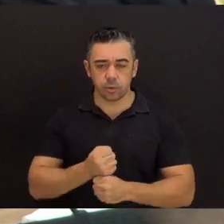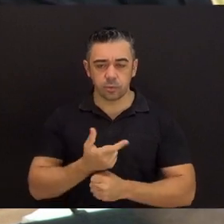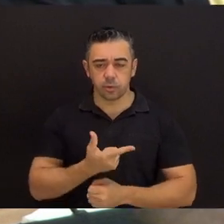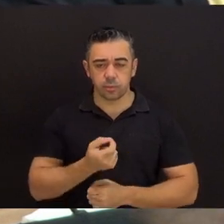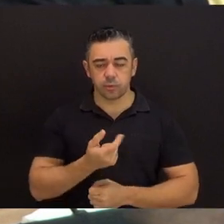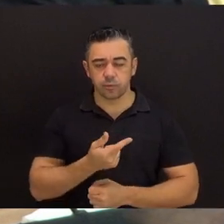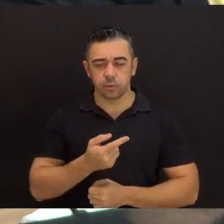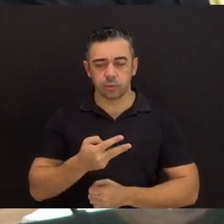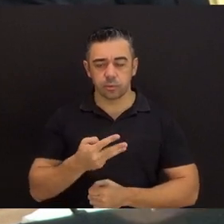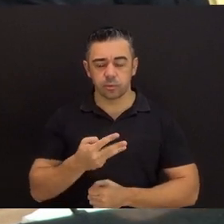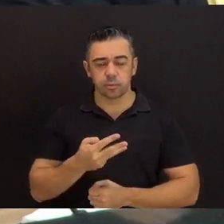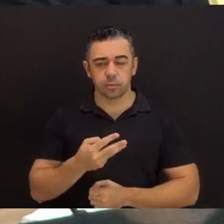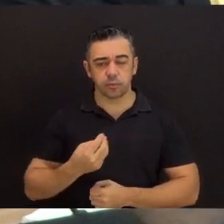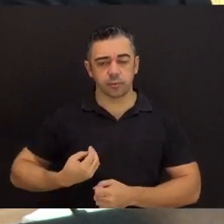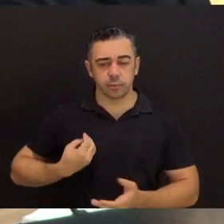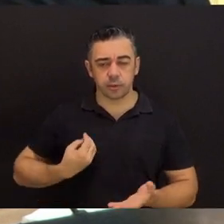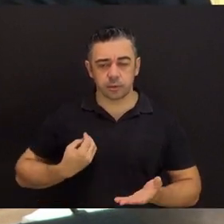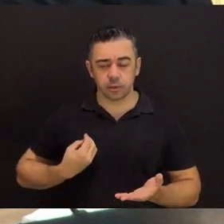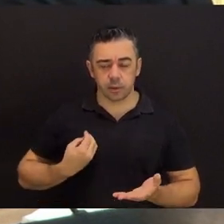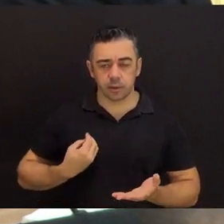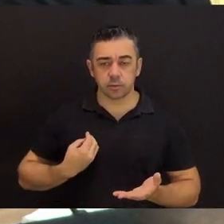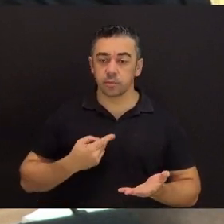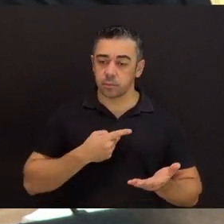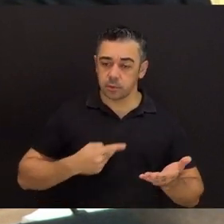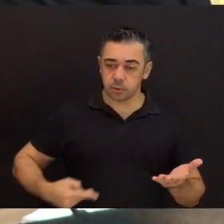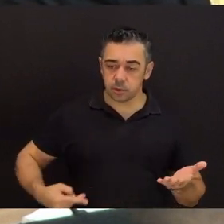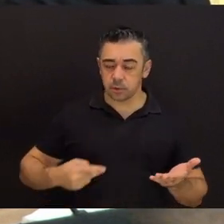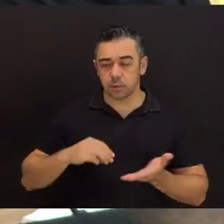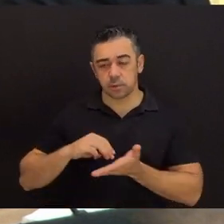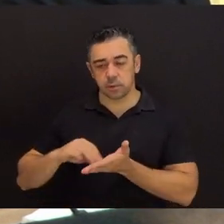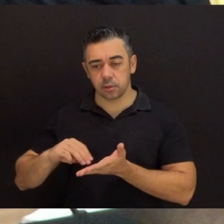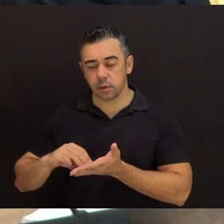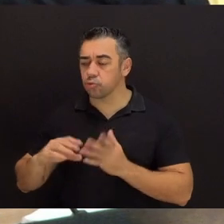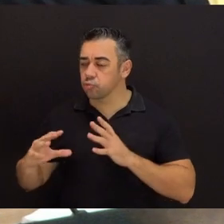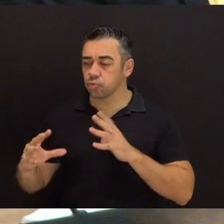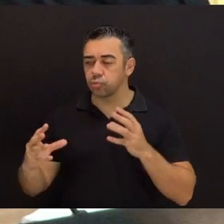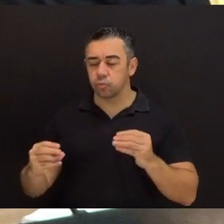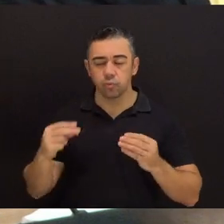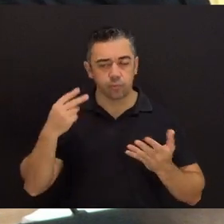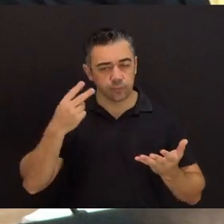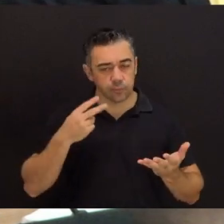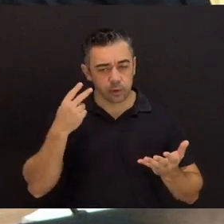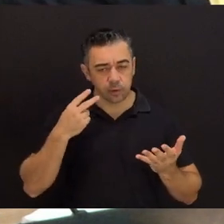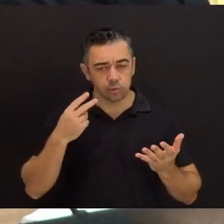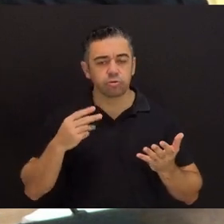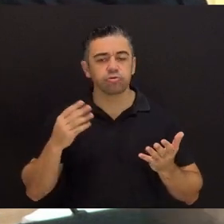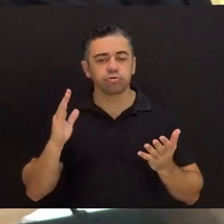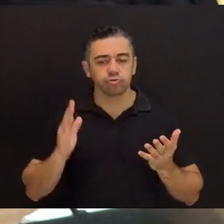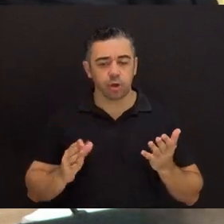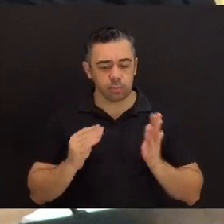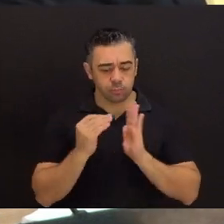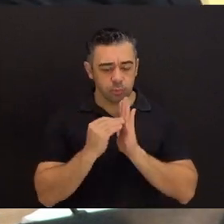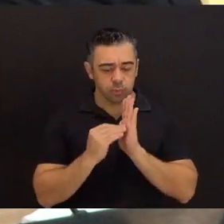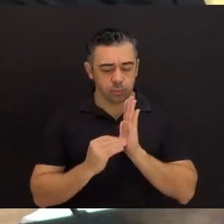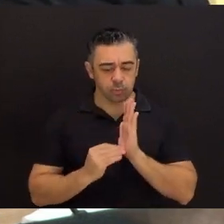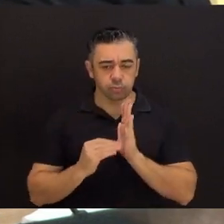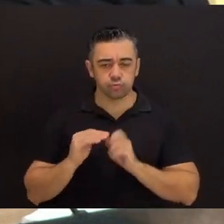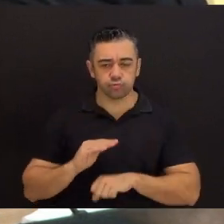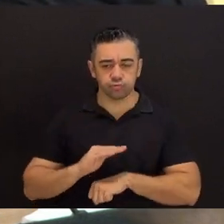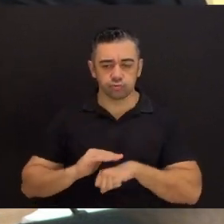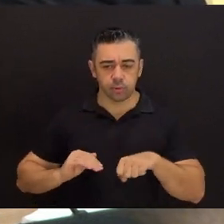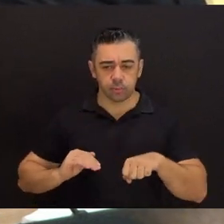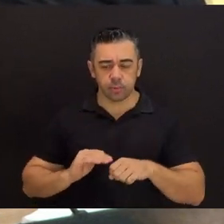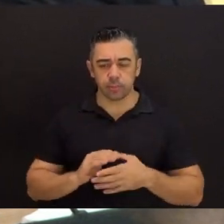e aí ela comparecendo além do presidente secretário os demais vereadores conforme consta no livro de presenças